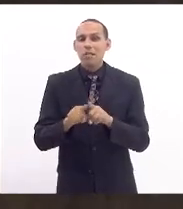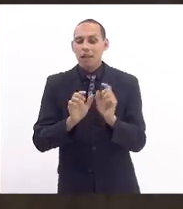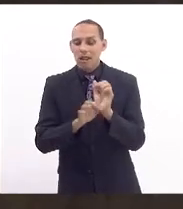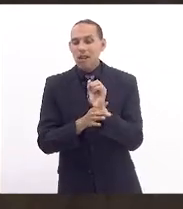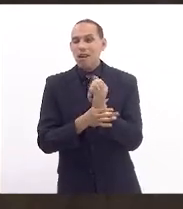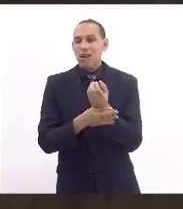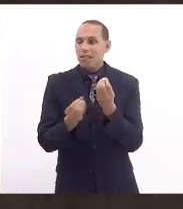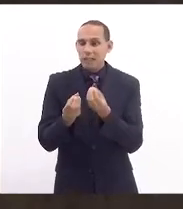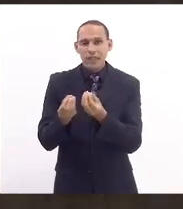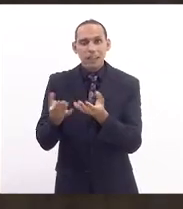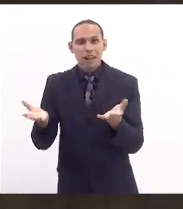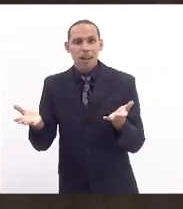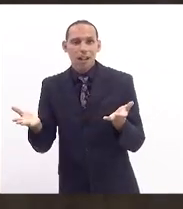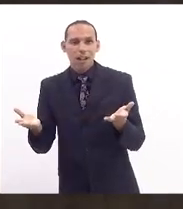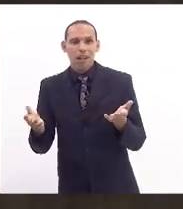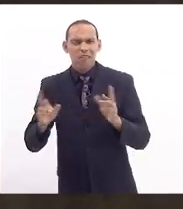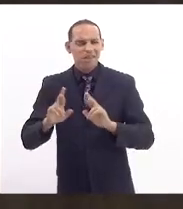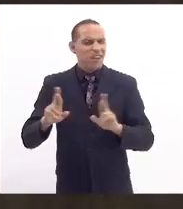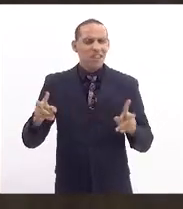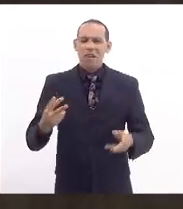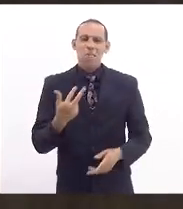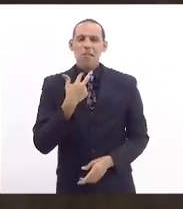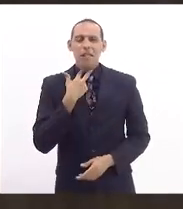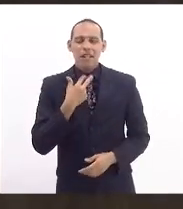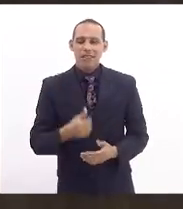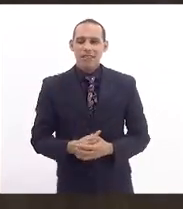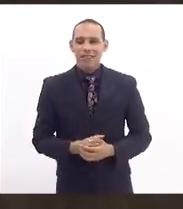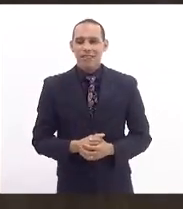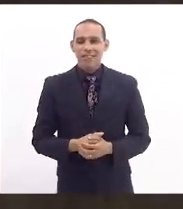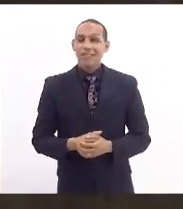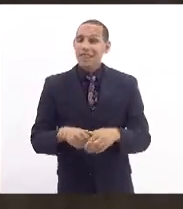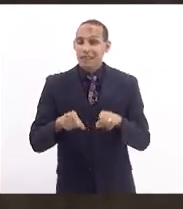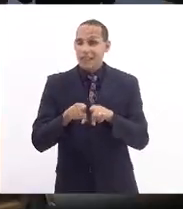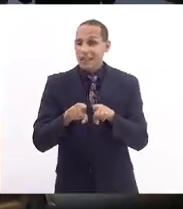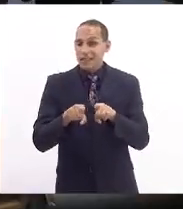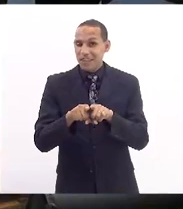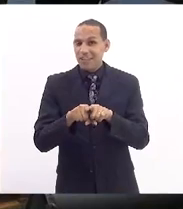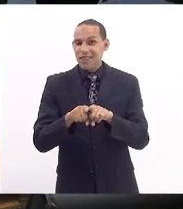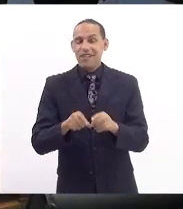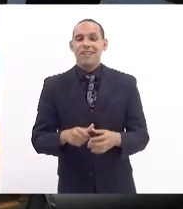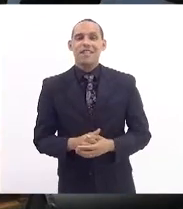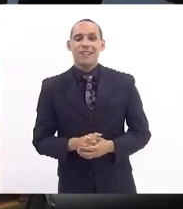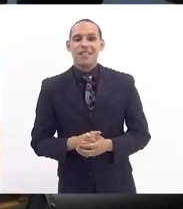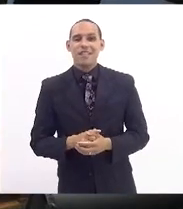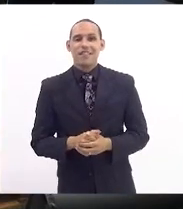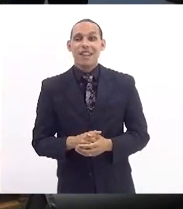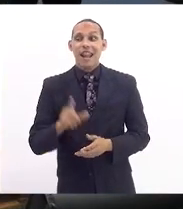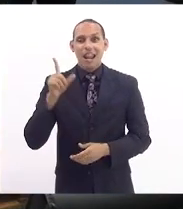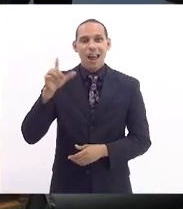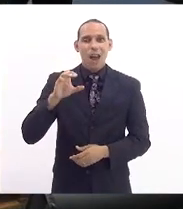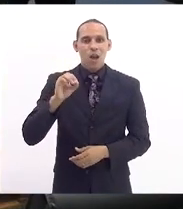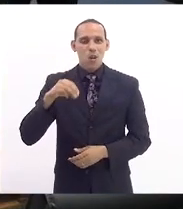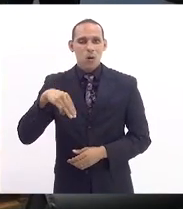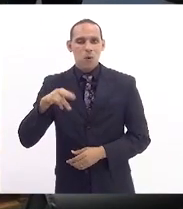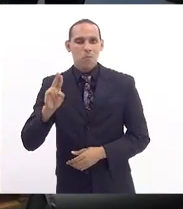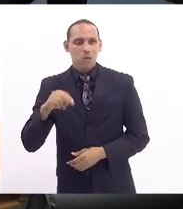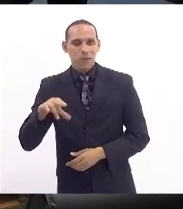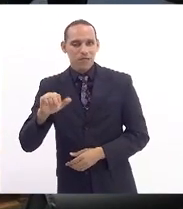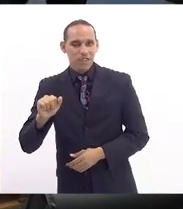de que não pode ser diferente de forma alguma Aliás na Comuna de Paris